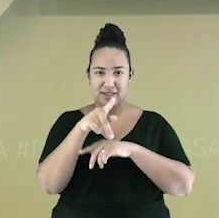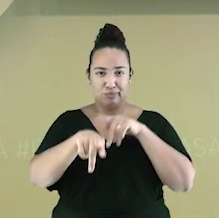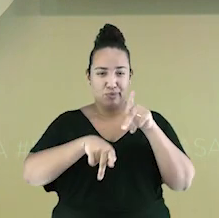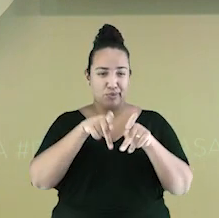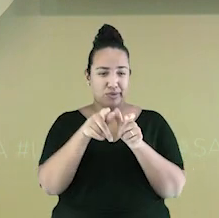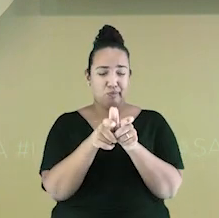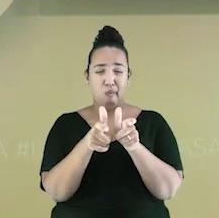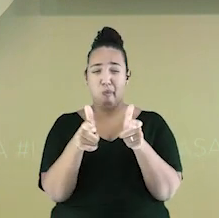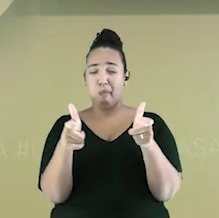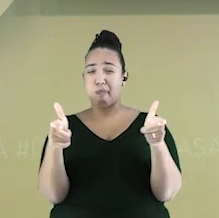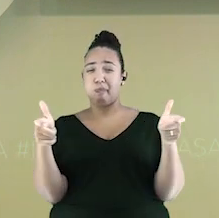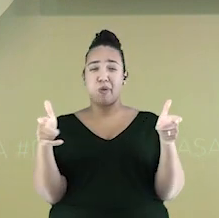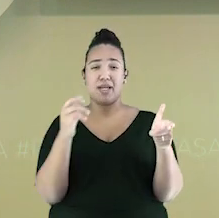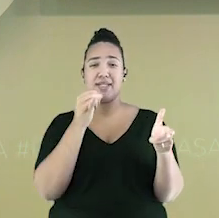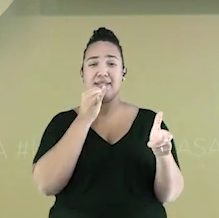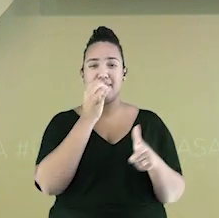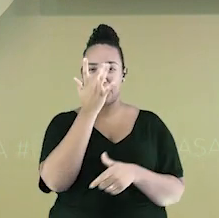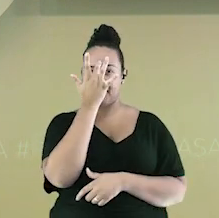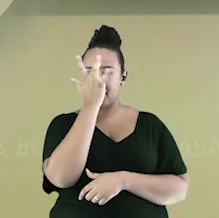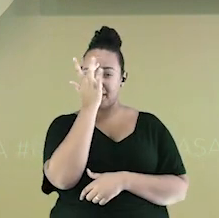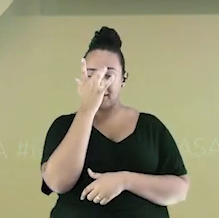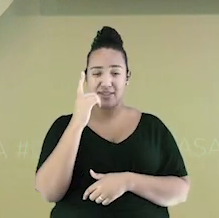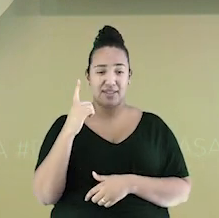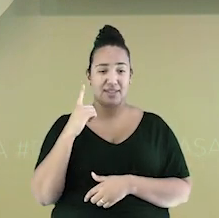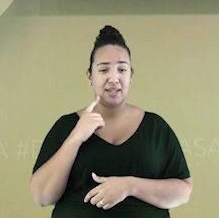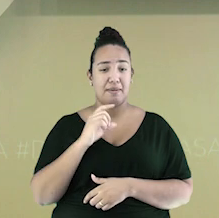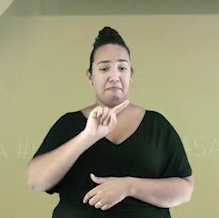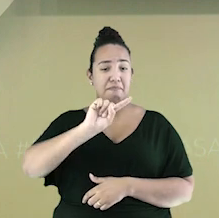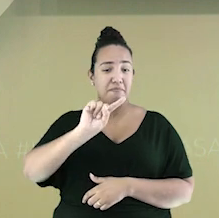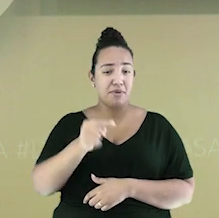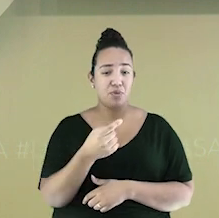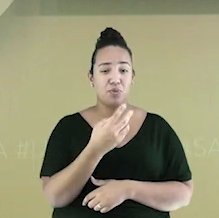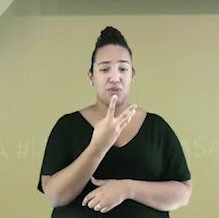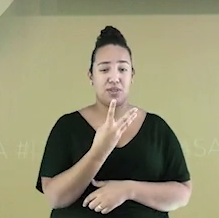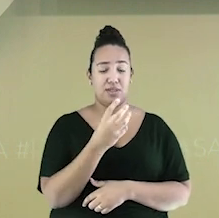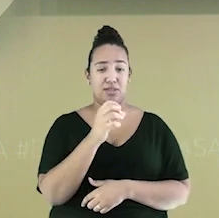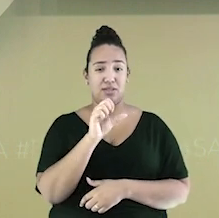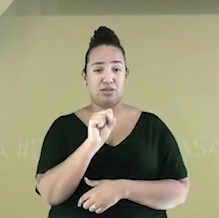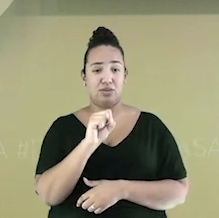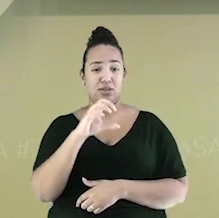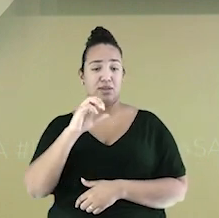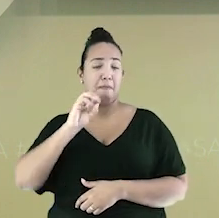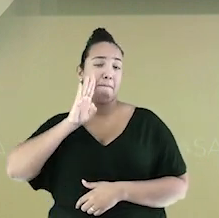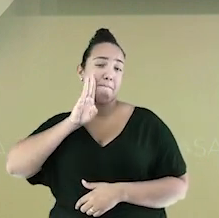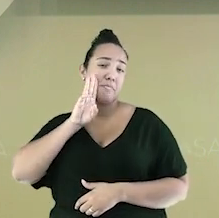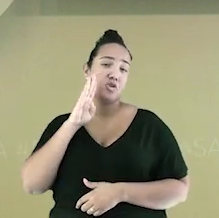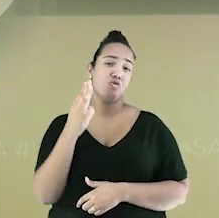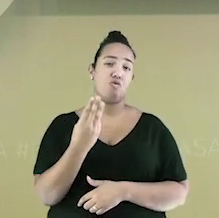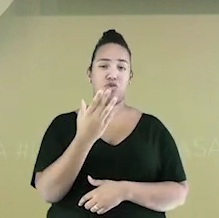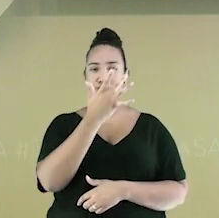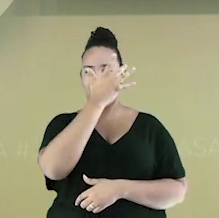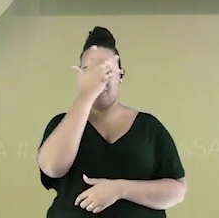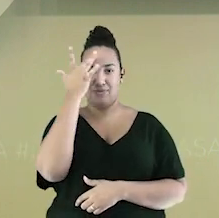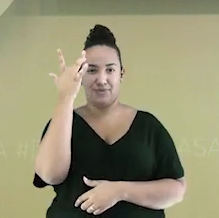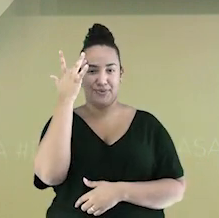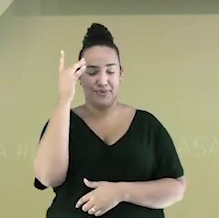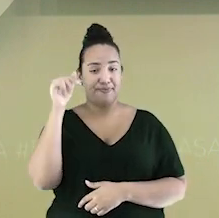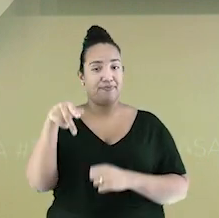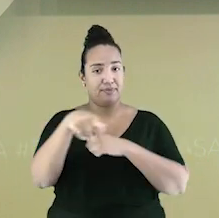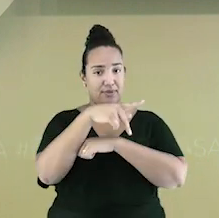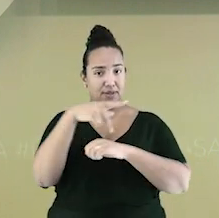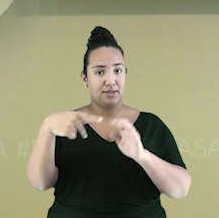superpopuloso é a Índia, com mais de 1.380 milhões de pessoas. É um país do